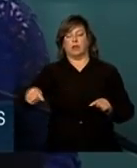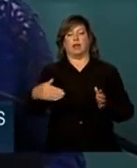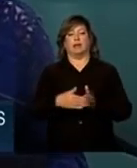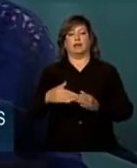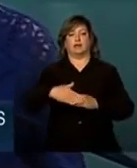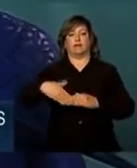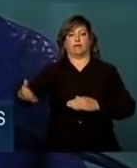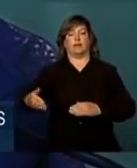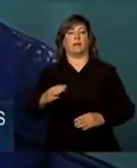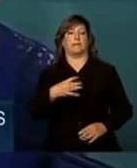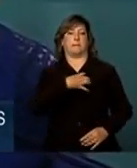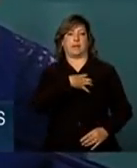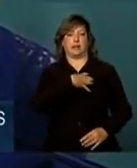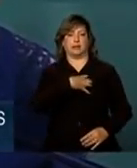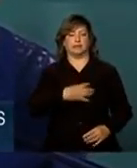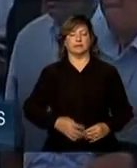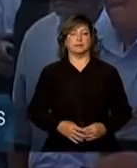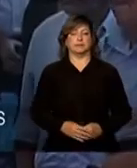com a Bahia.